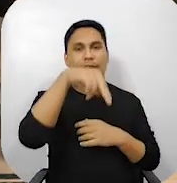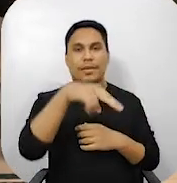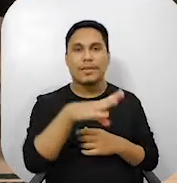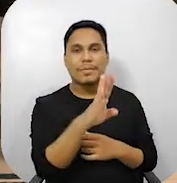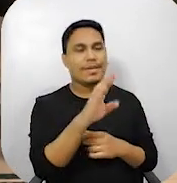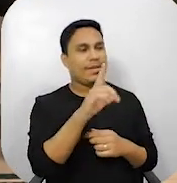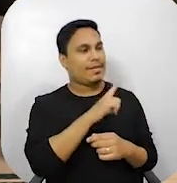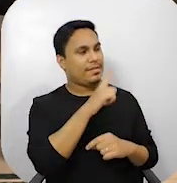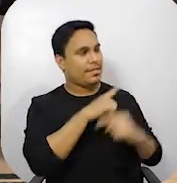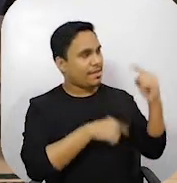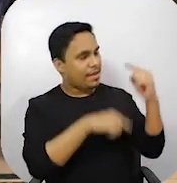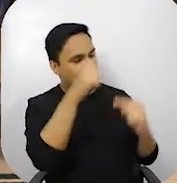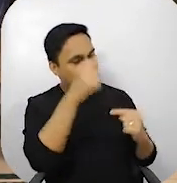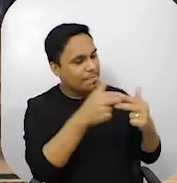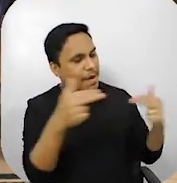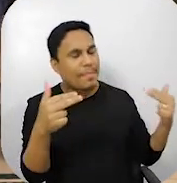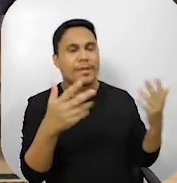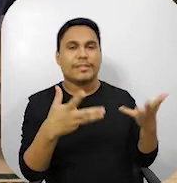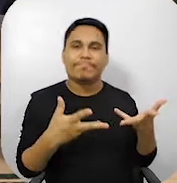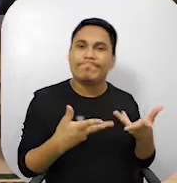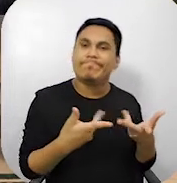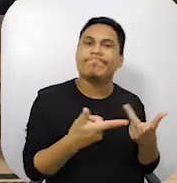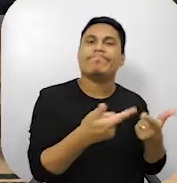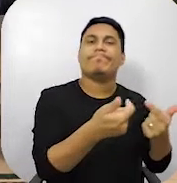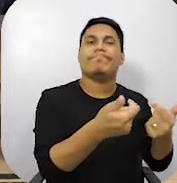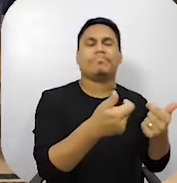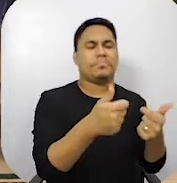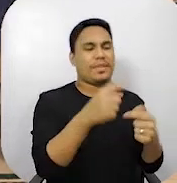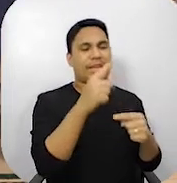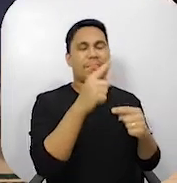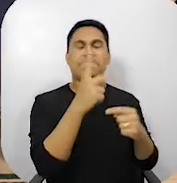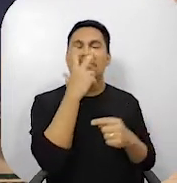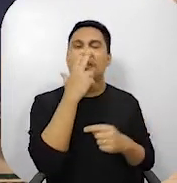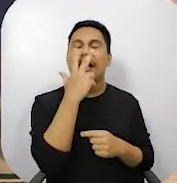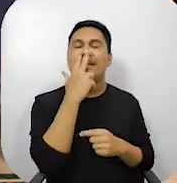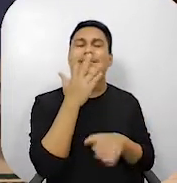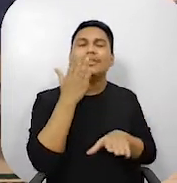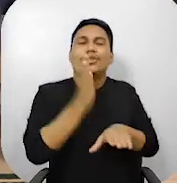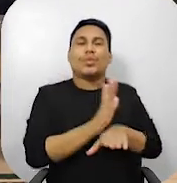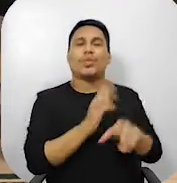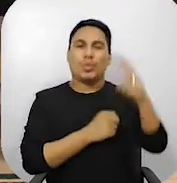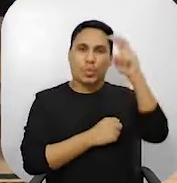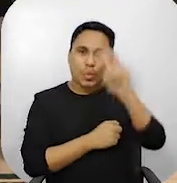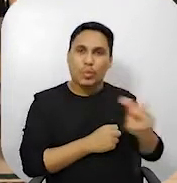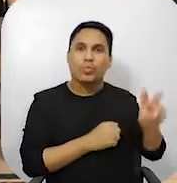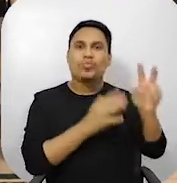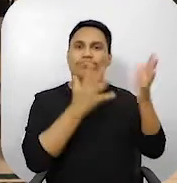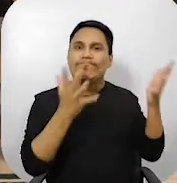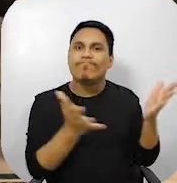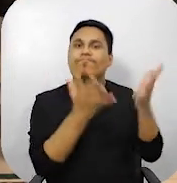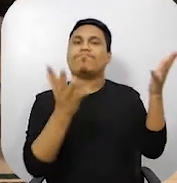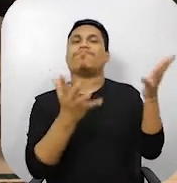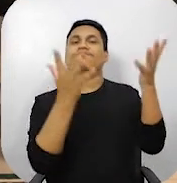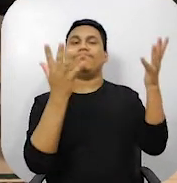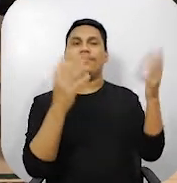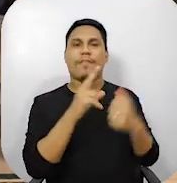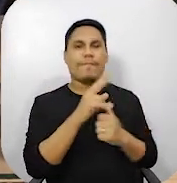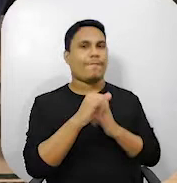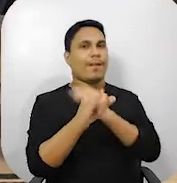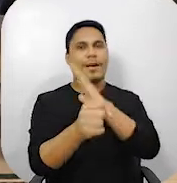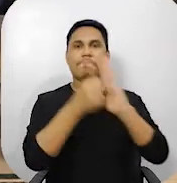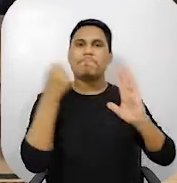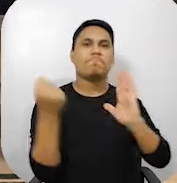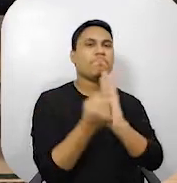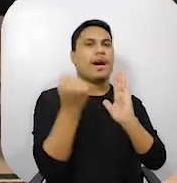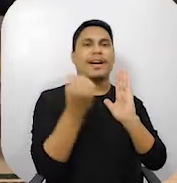equipamento tão maravilhoso equipamento cultural né que vai marcar